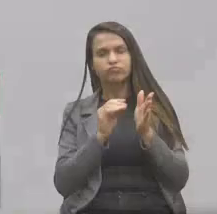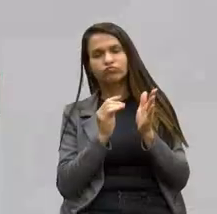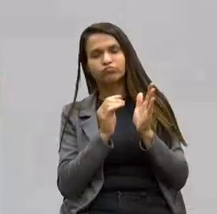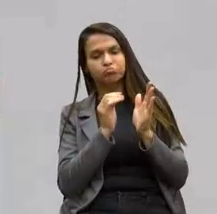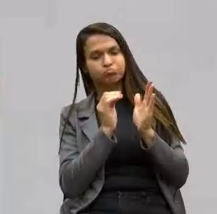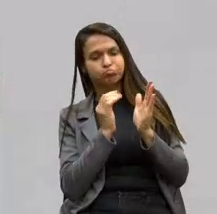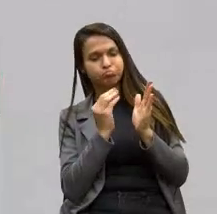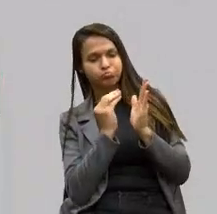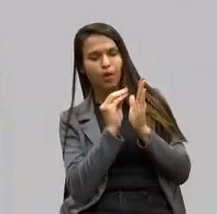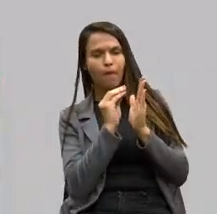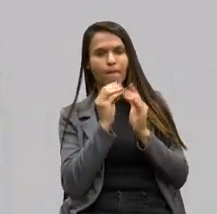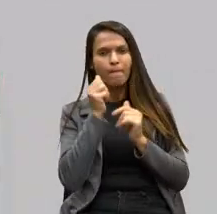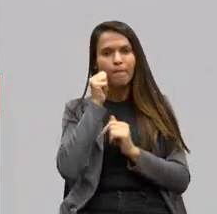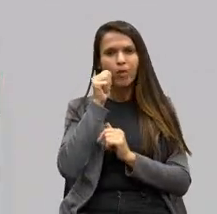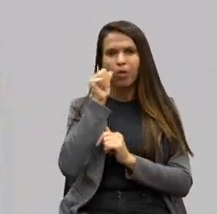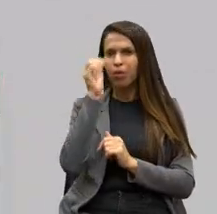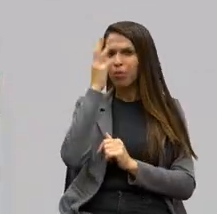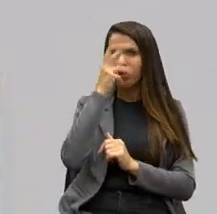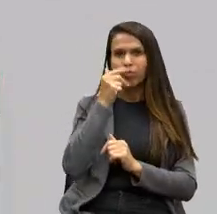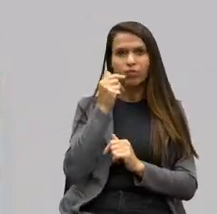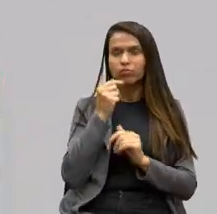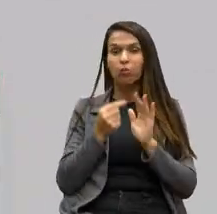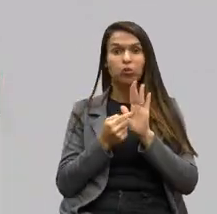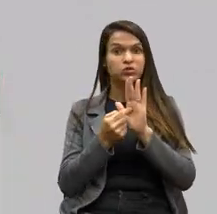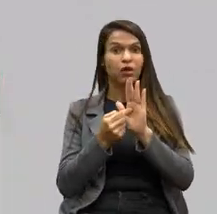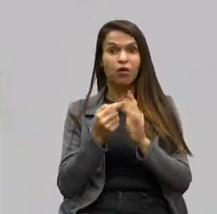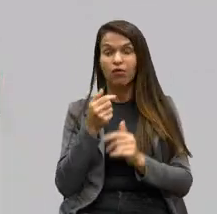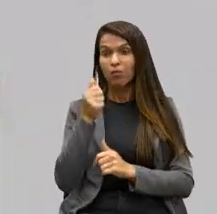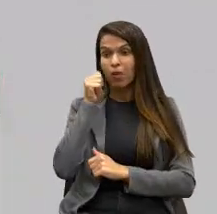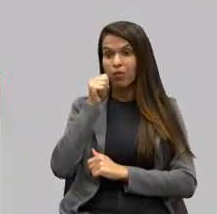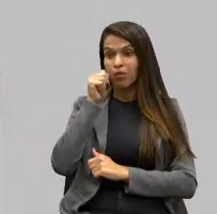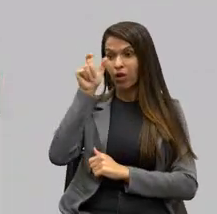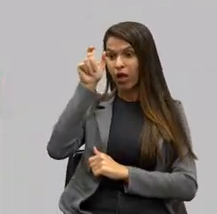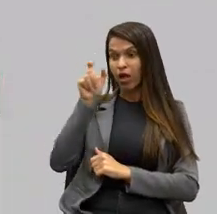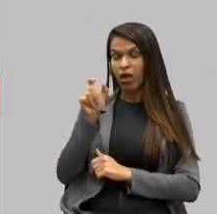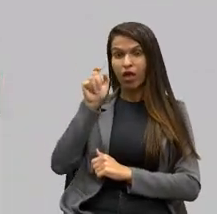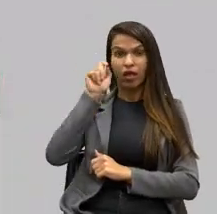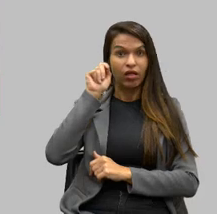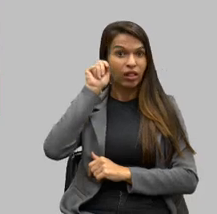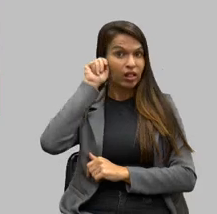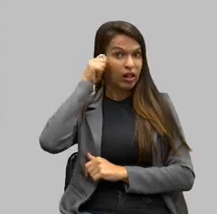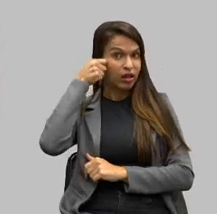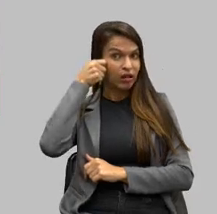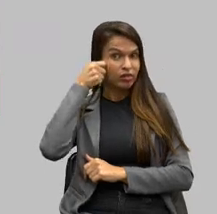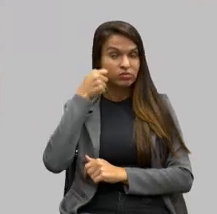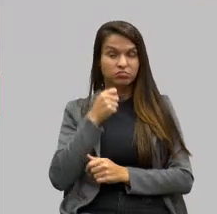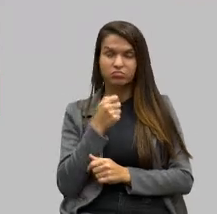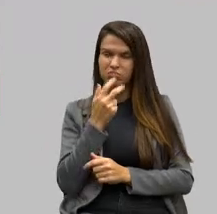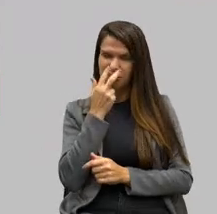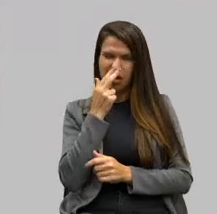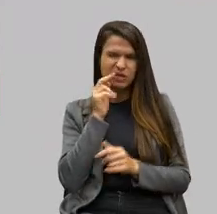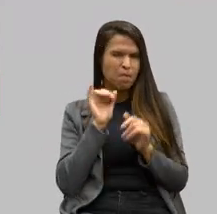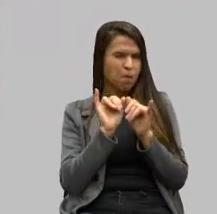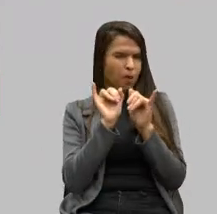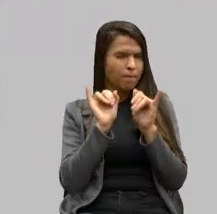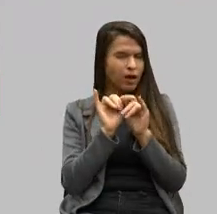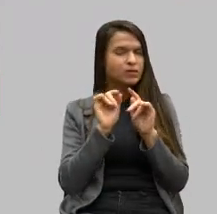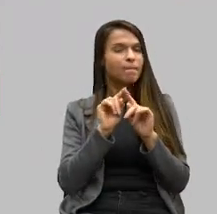bonita, não aparecia uma mulher negra. Isso parece uma coisa banal. Nós temos uma